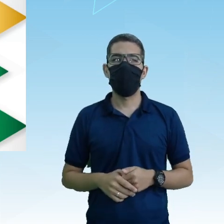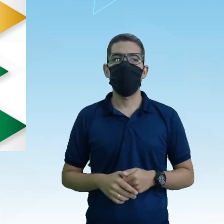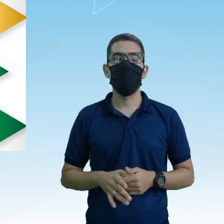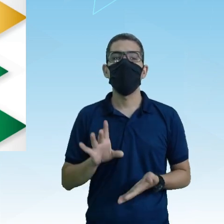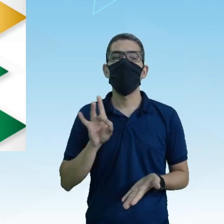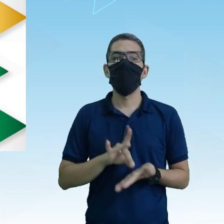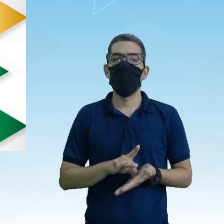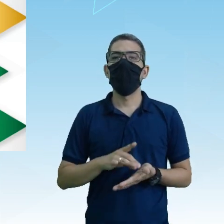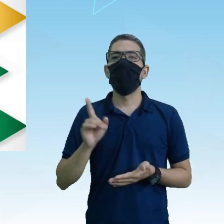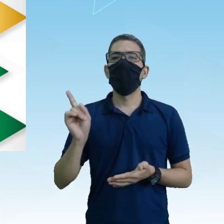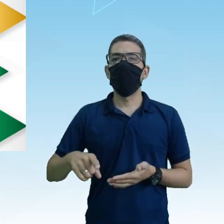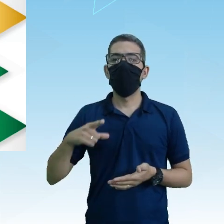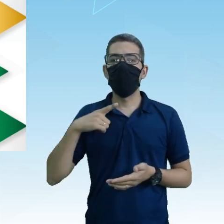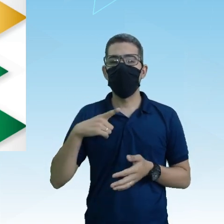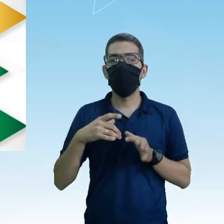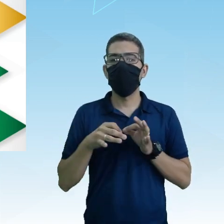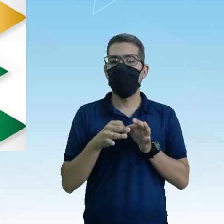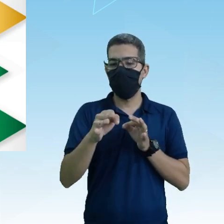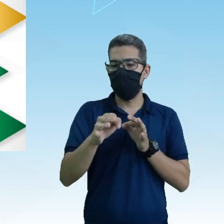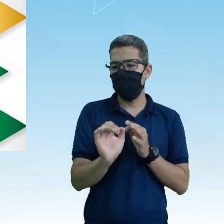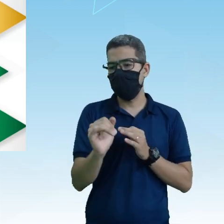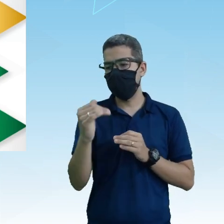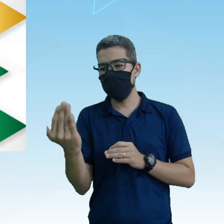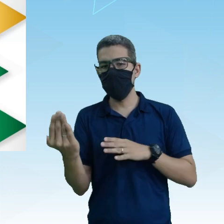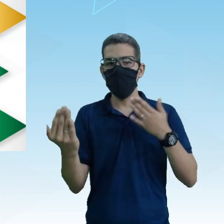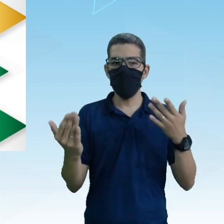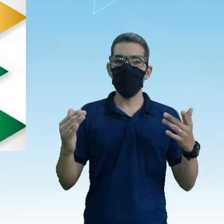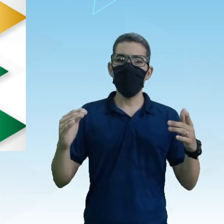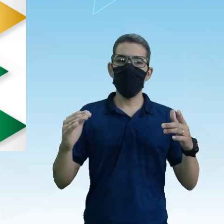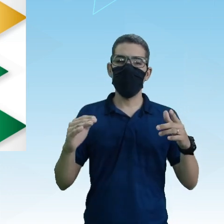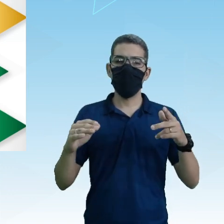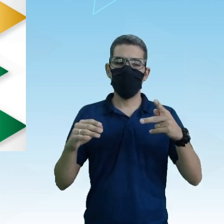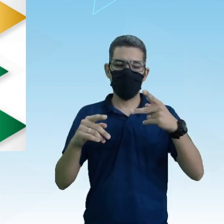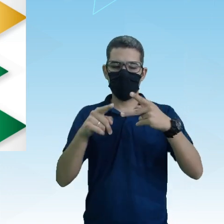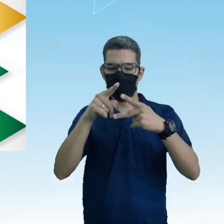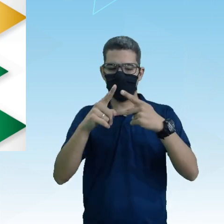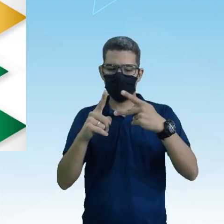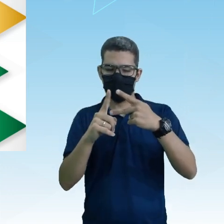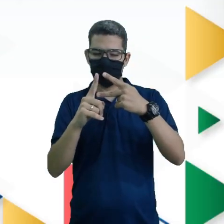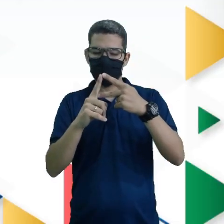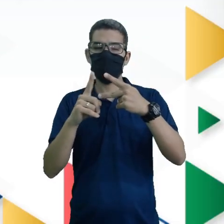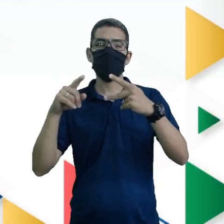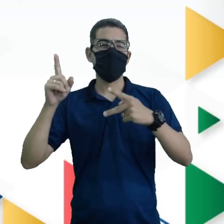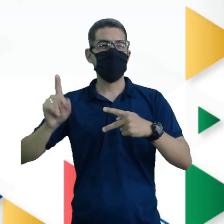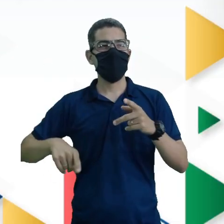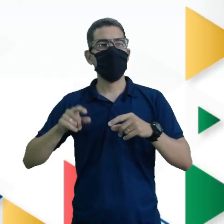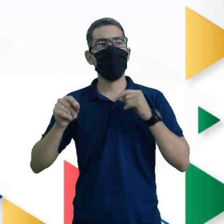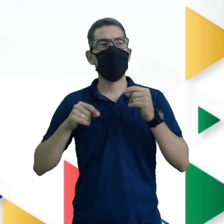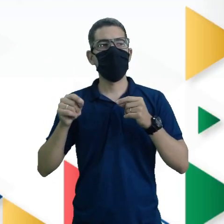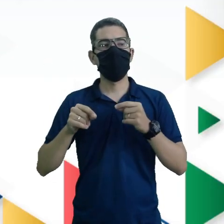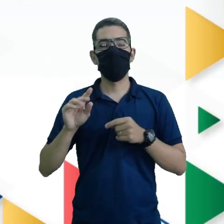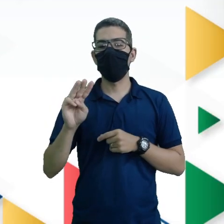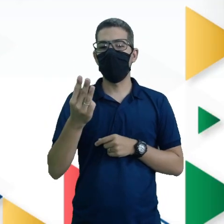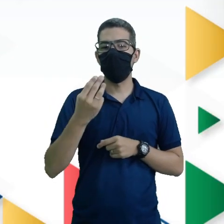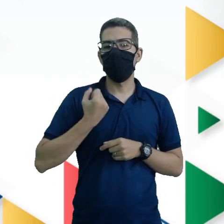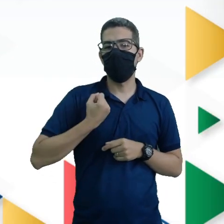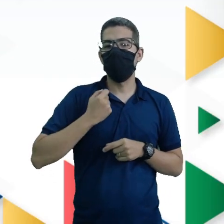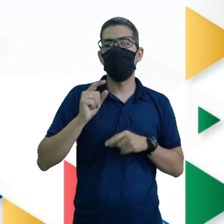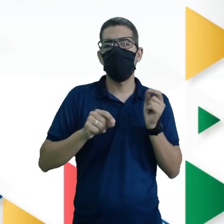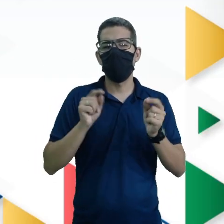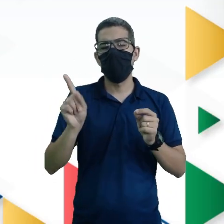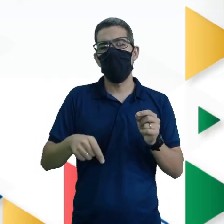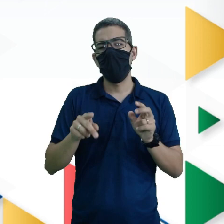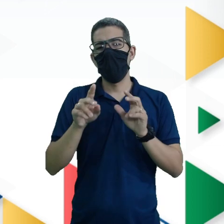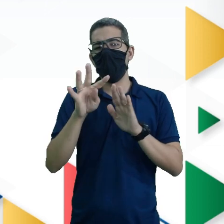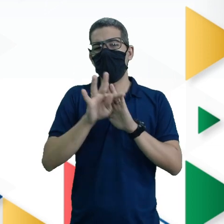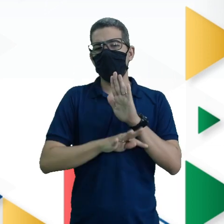essa relação entre o comprimento dos lados do triângulo retângulo gera um trio de números que é chamado de termo